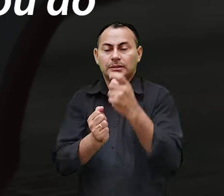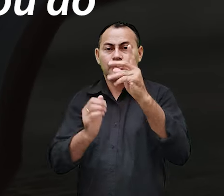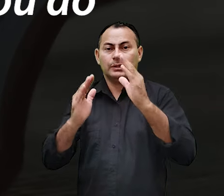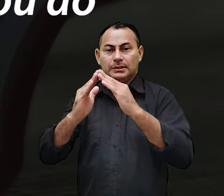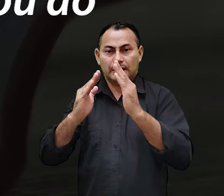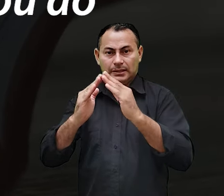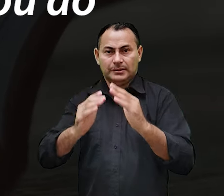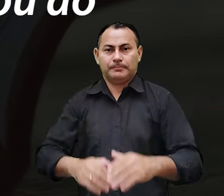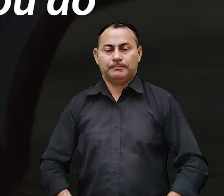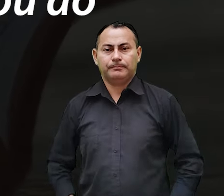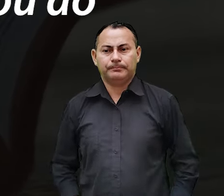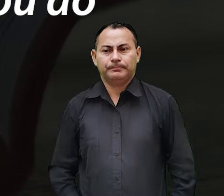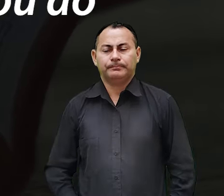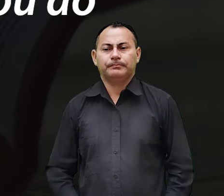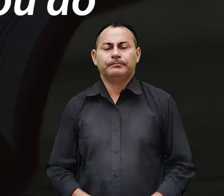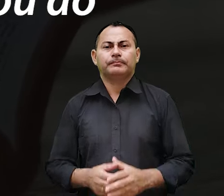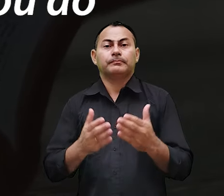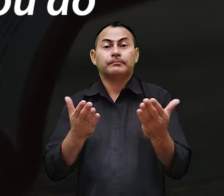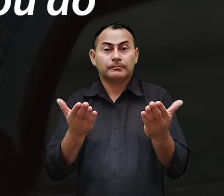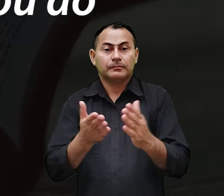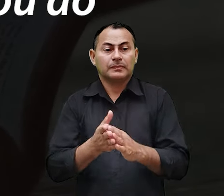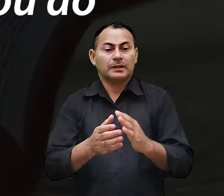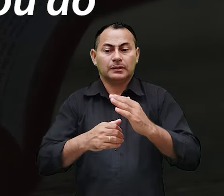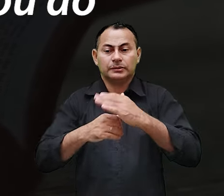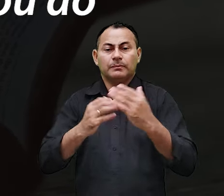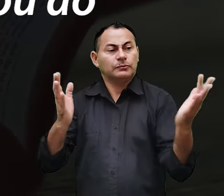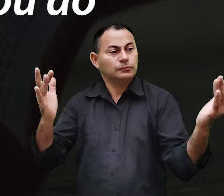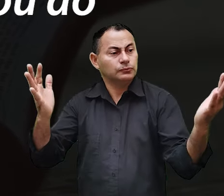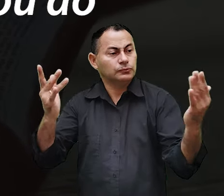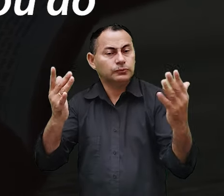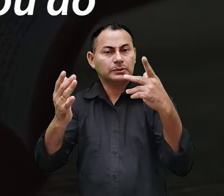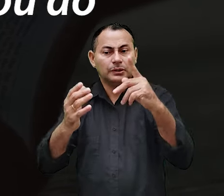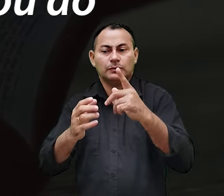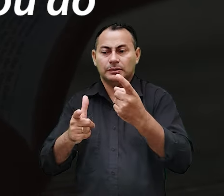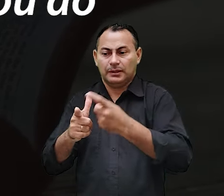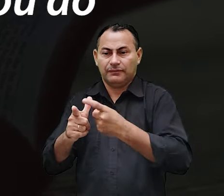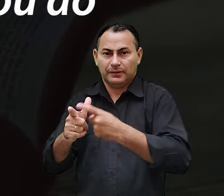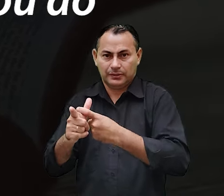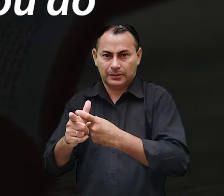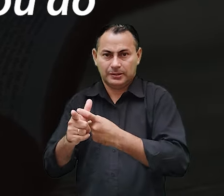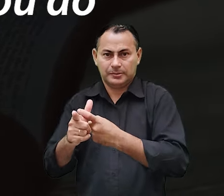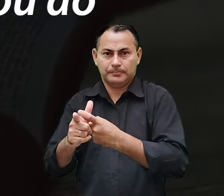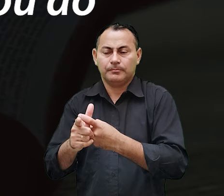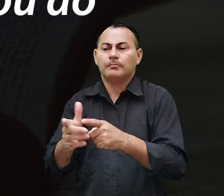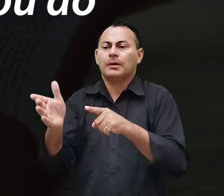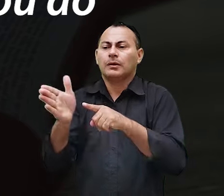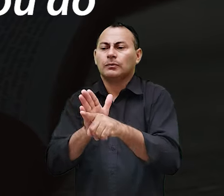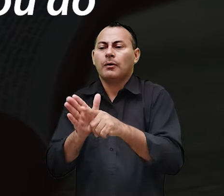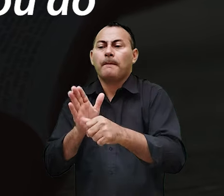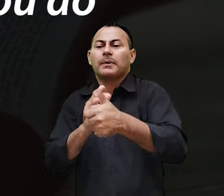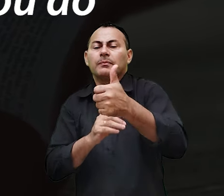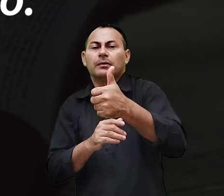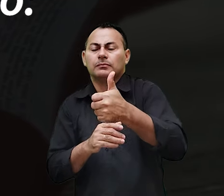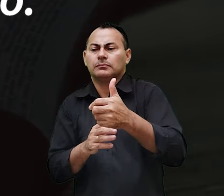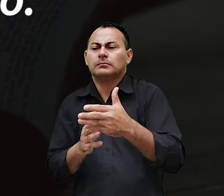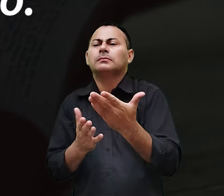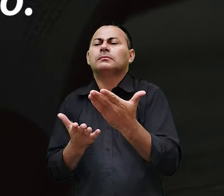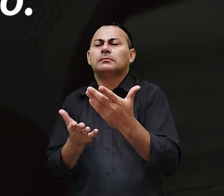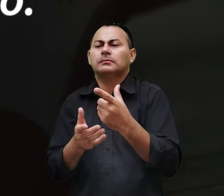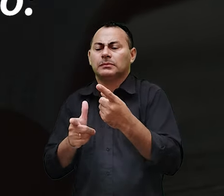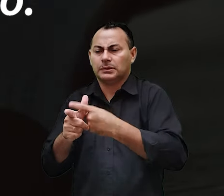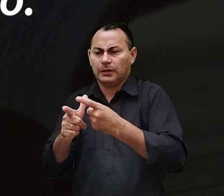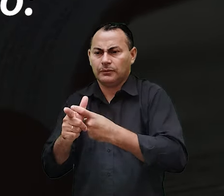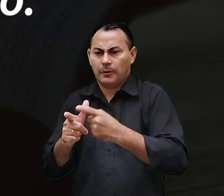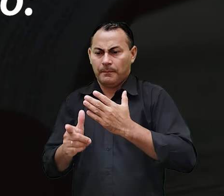pessoas me recebam em suas casas. Então chamou cada um dos seus devedores. Perguntou ao